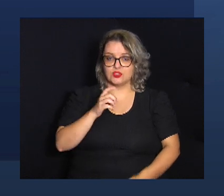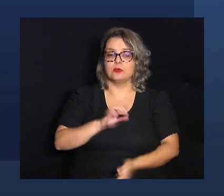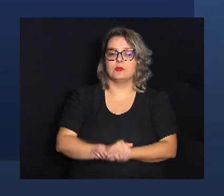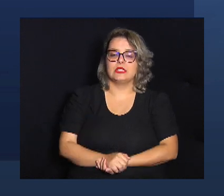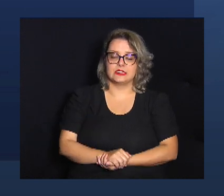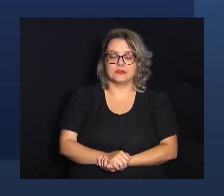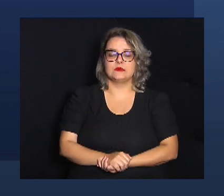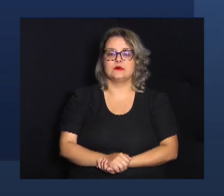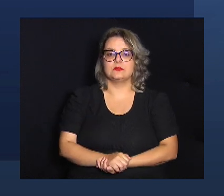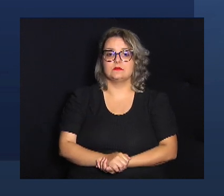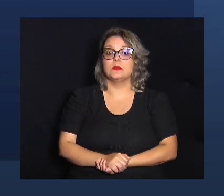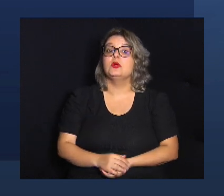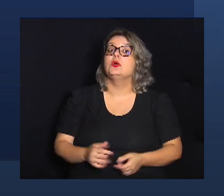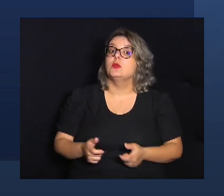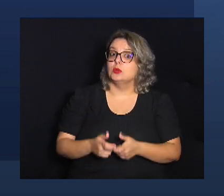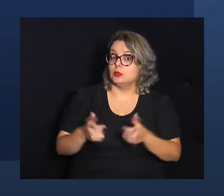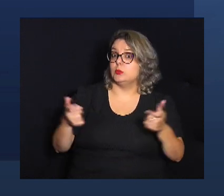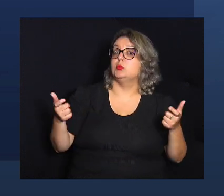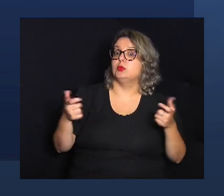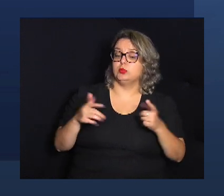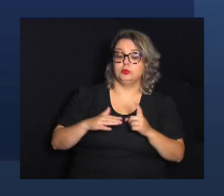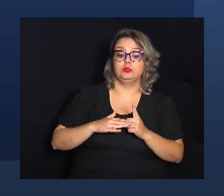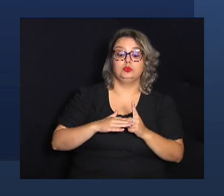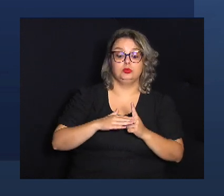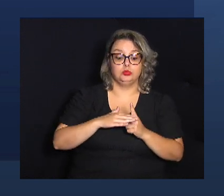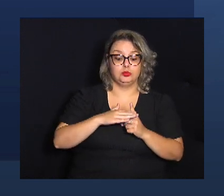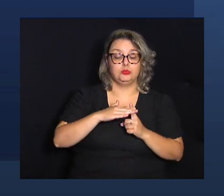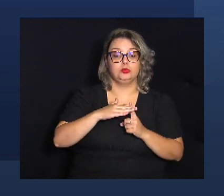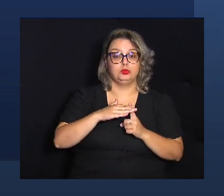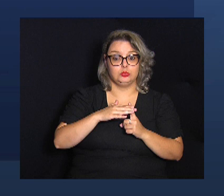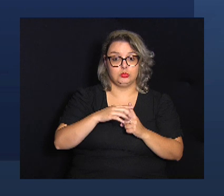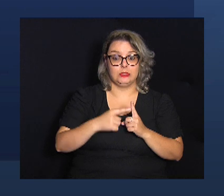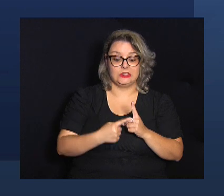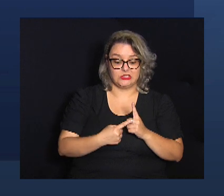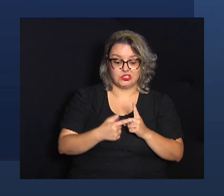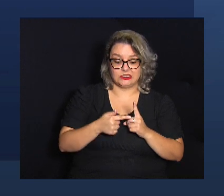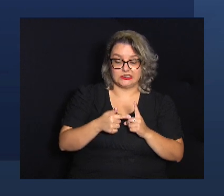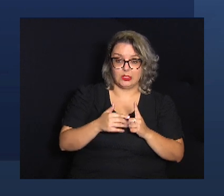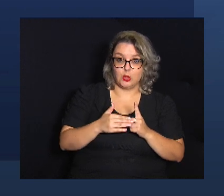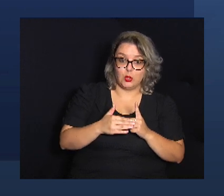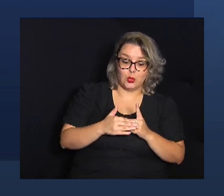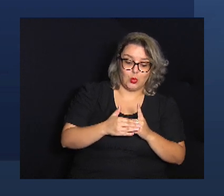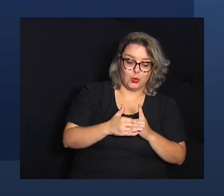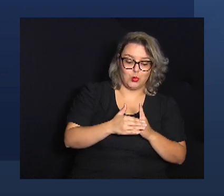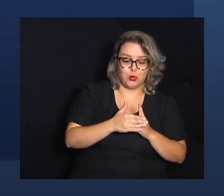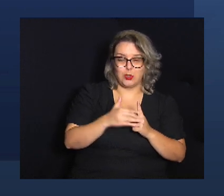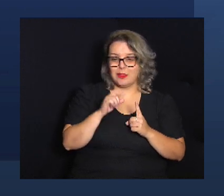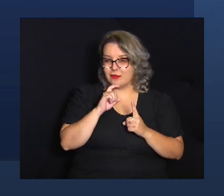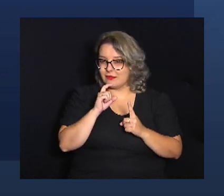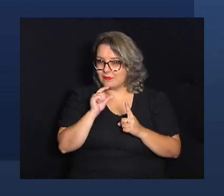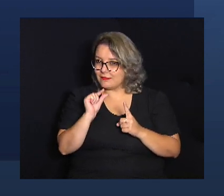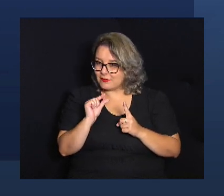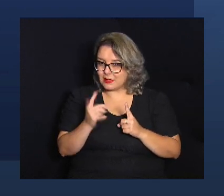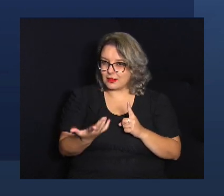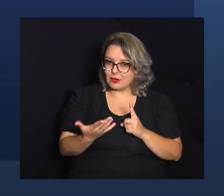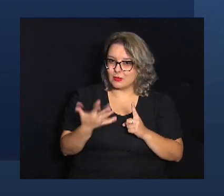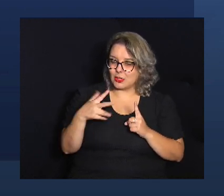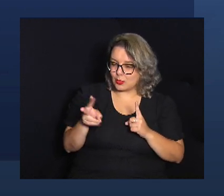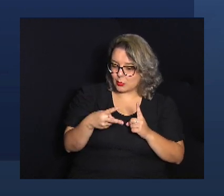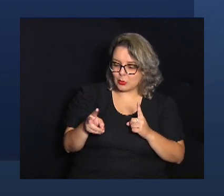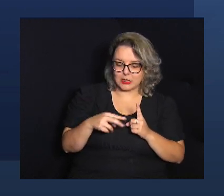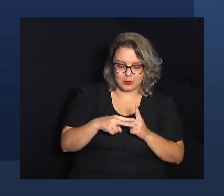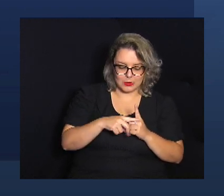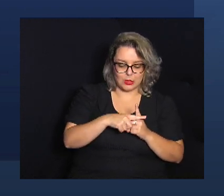de Campinas. Uma grande amplitude térmica, em 17 graus, logo cedinho, faz aquele friozinho por conta do vento,